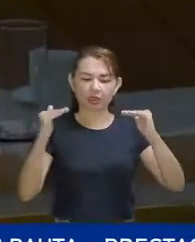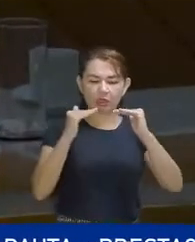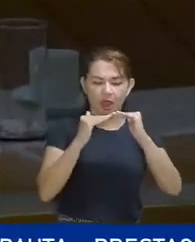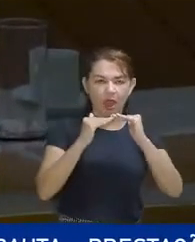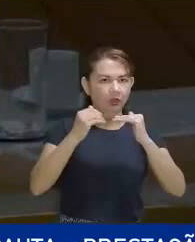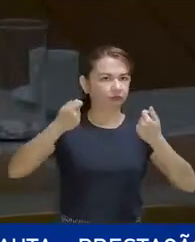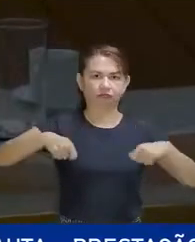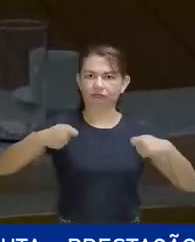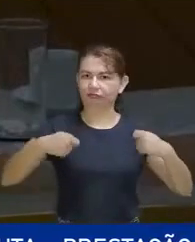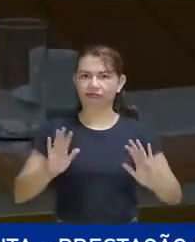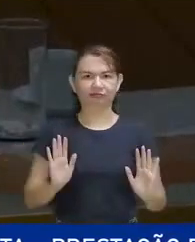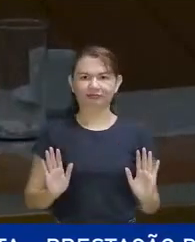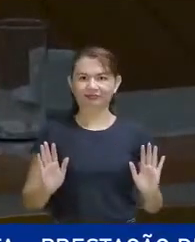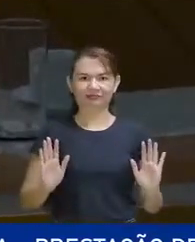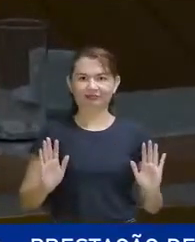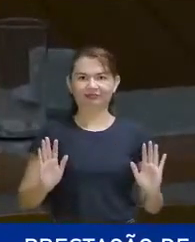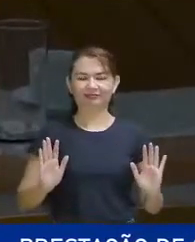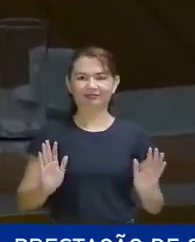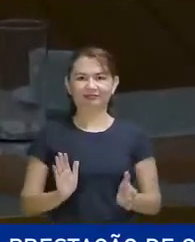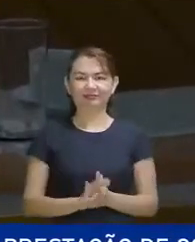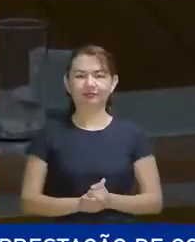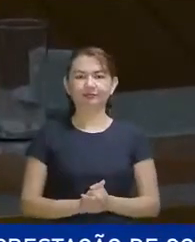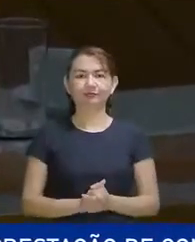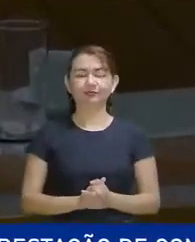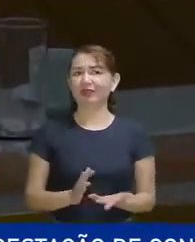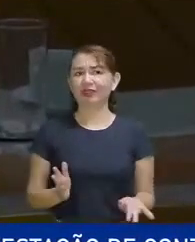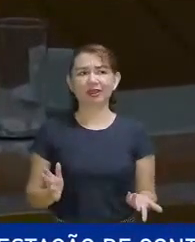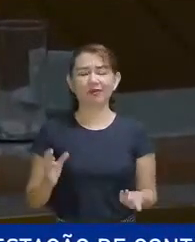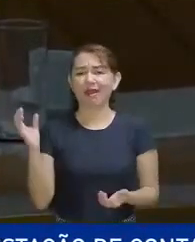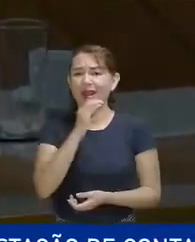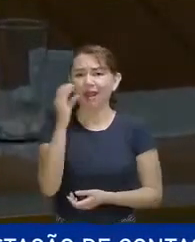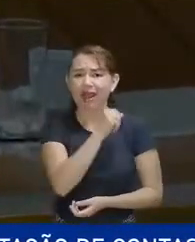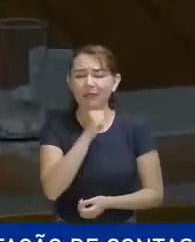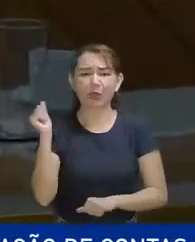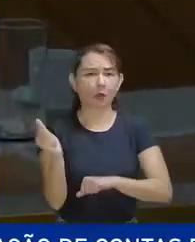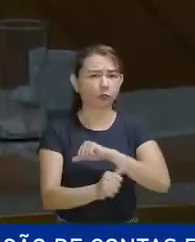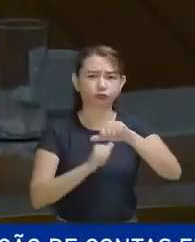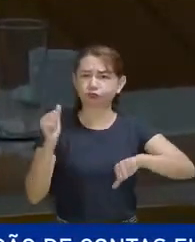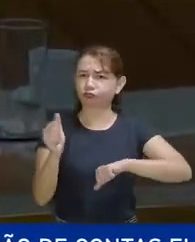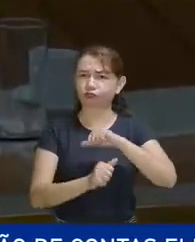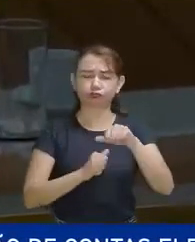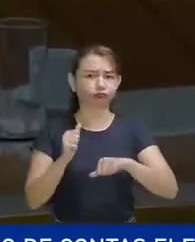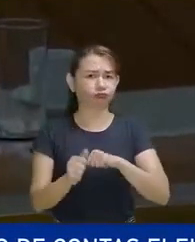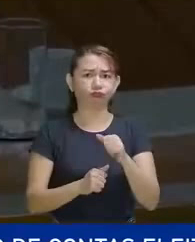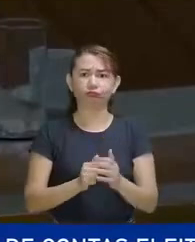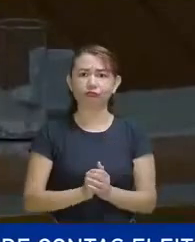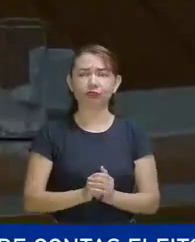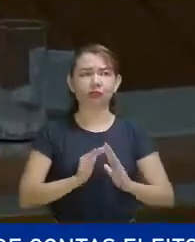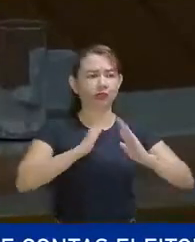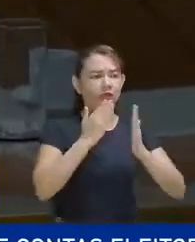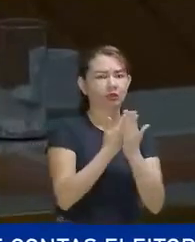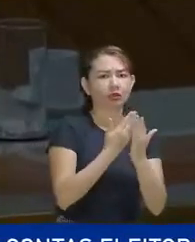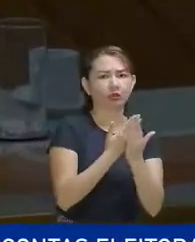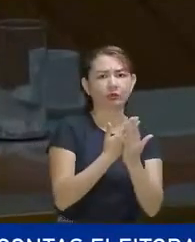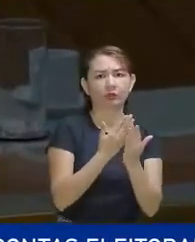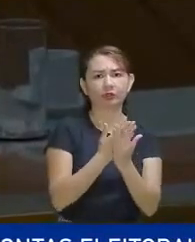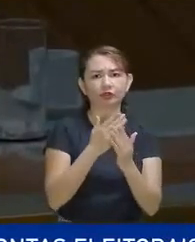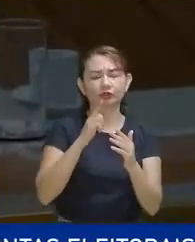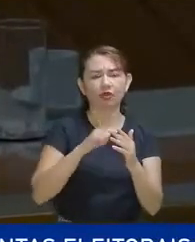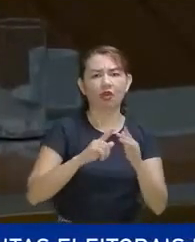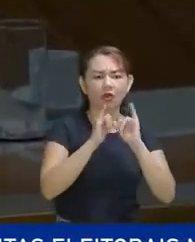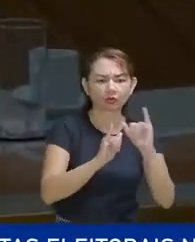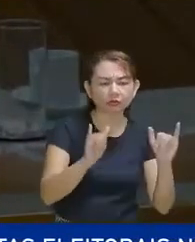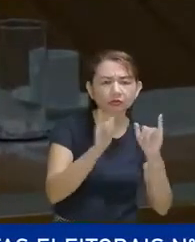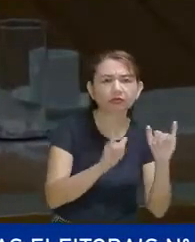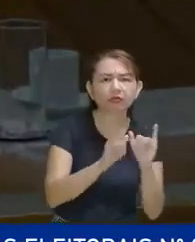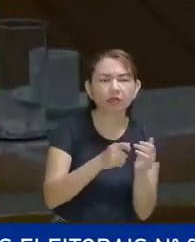esse material é um material que se volatiliza, é muito rápido. Você passa numa escola, num local fazendo a sua